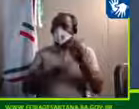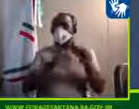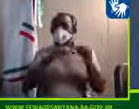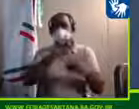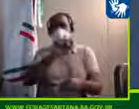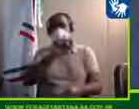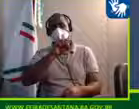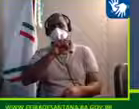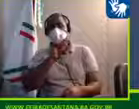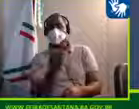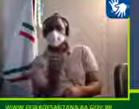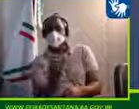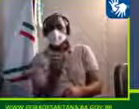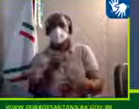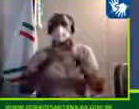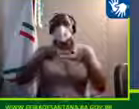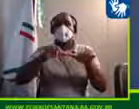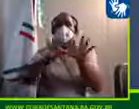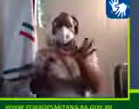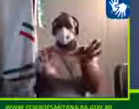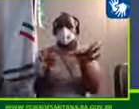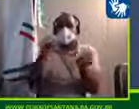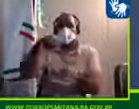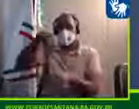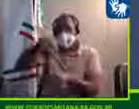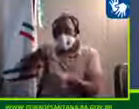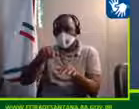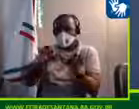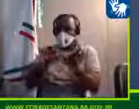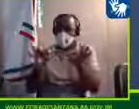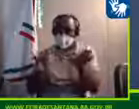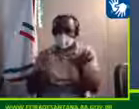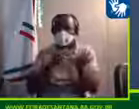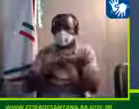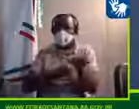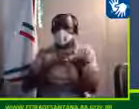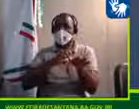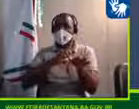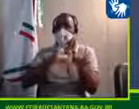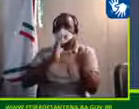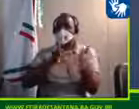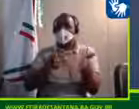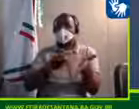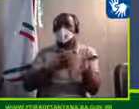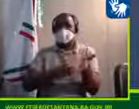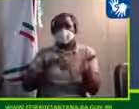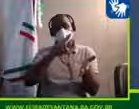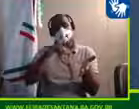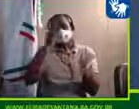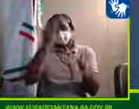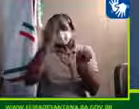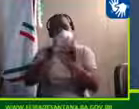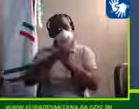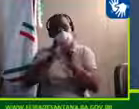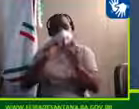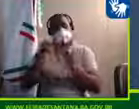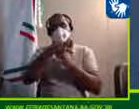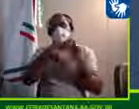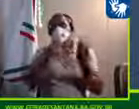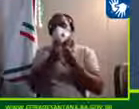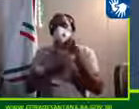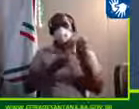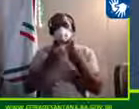José e Maria Quitéria, estivemos em Humildes, nos maiores distritos também. Reconheço, sim, que a gente não teve